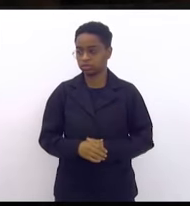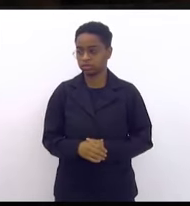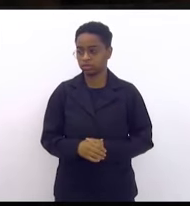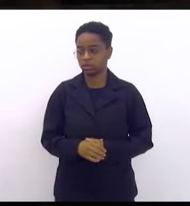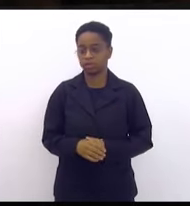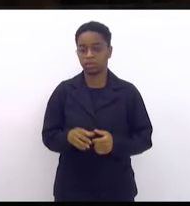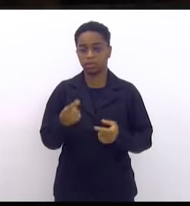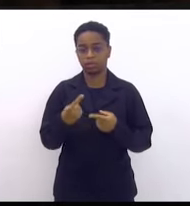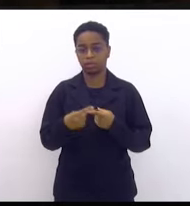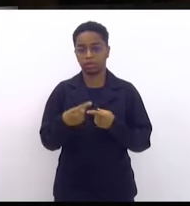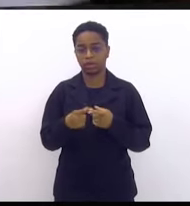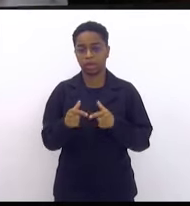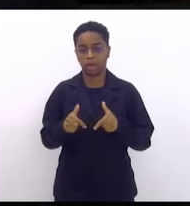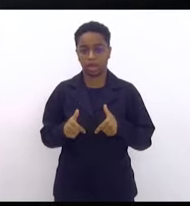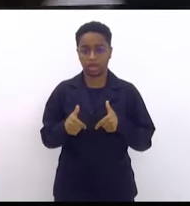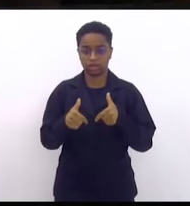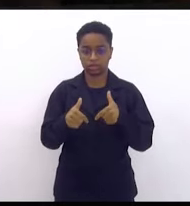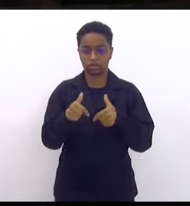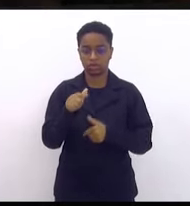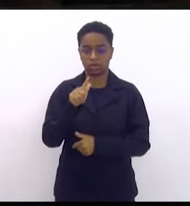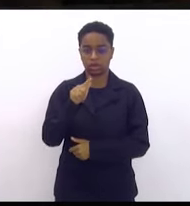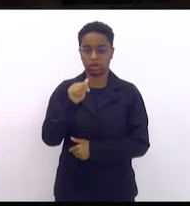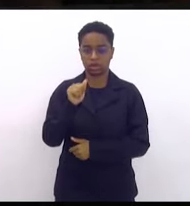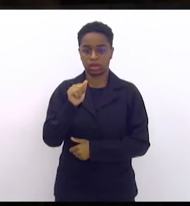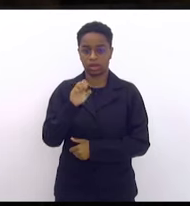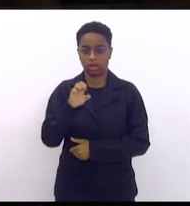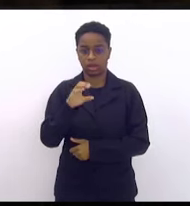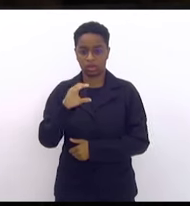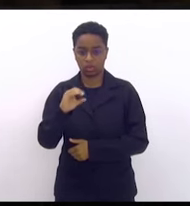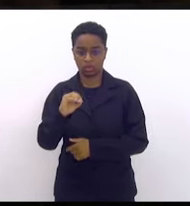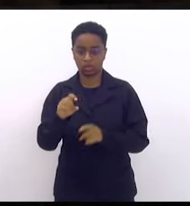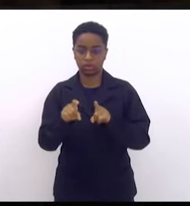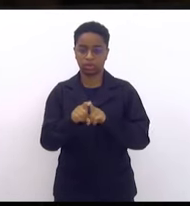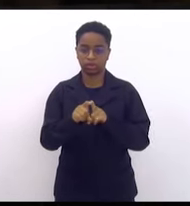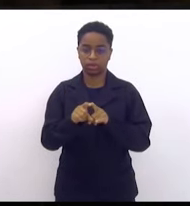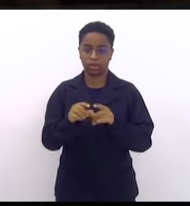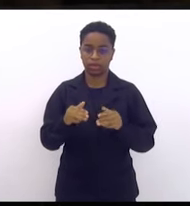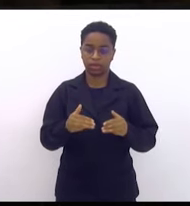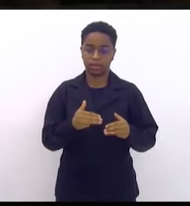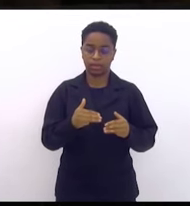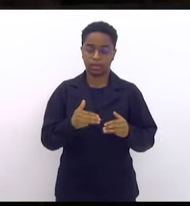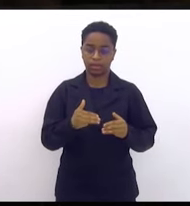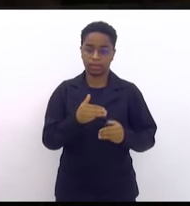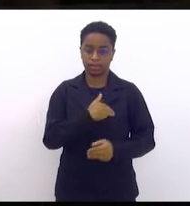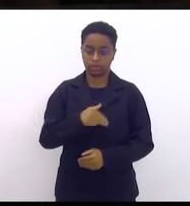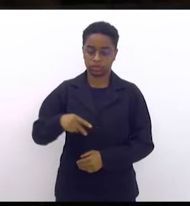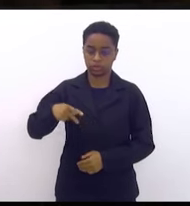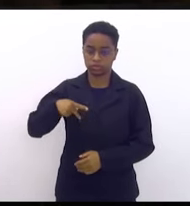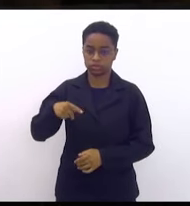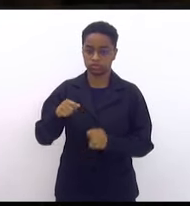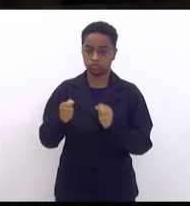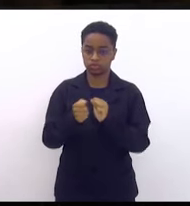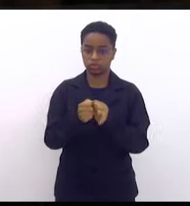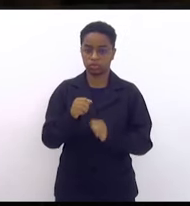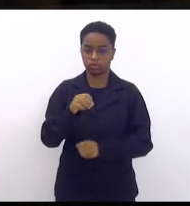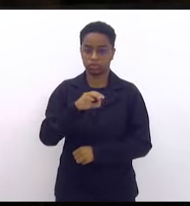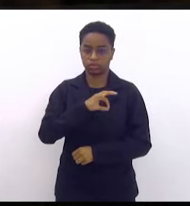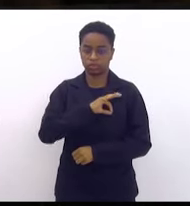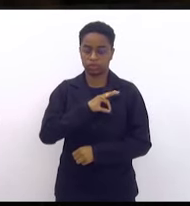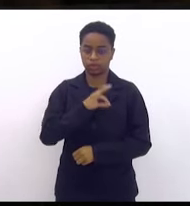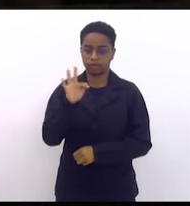essa operação foi do GAECO, do Ministério Público, com a Polícia Federal.